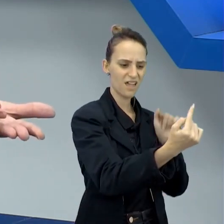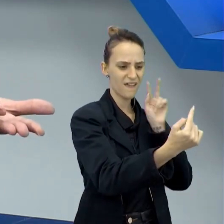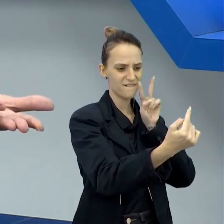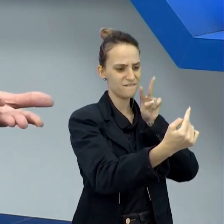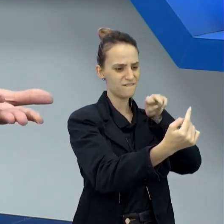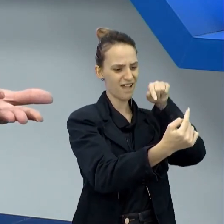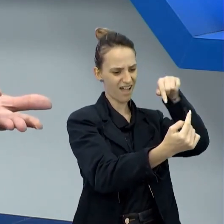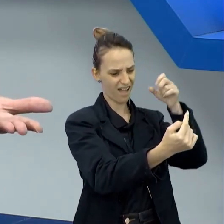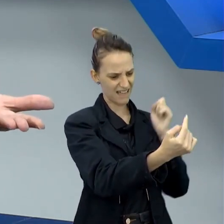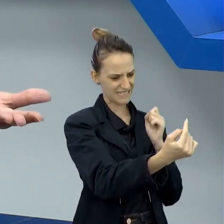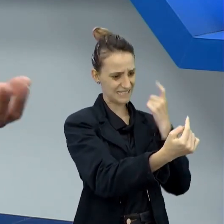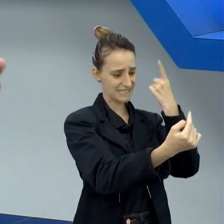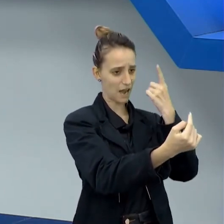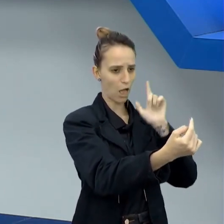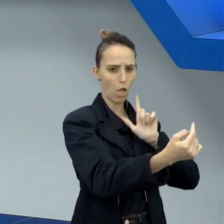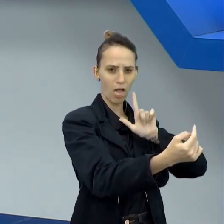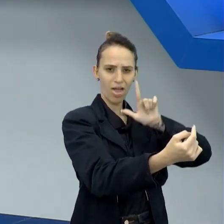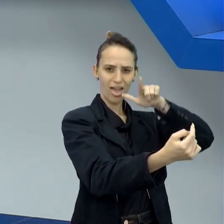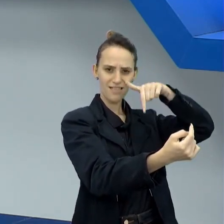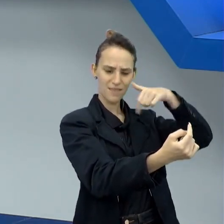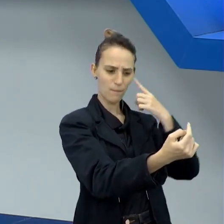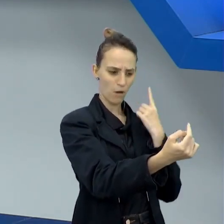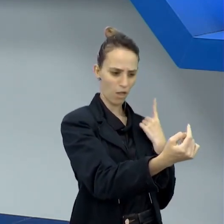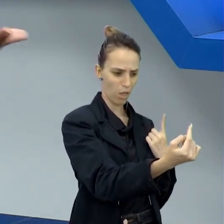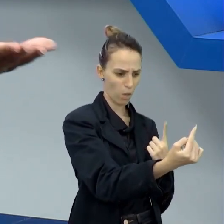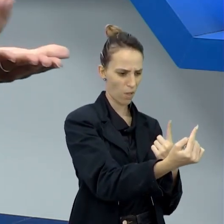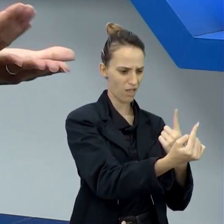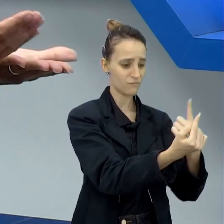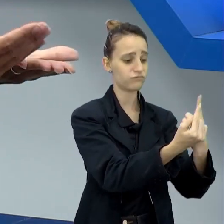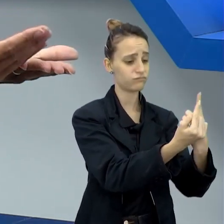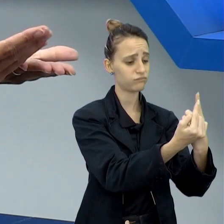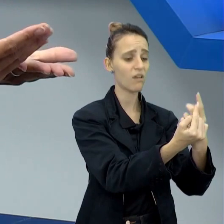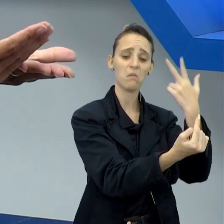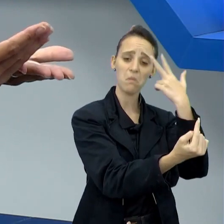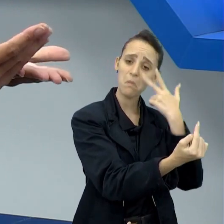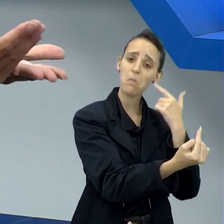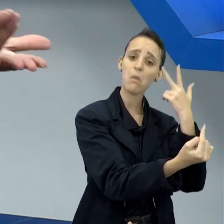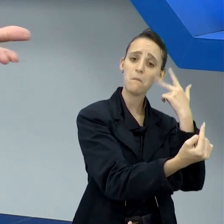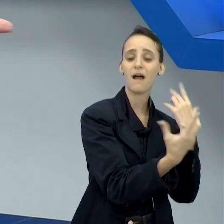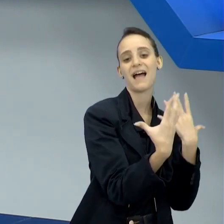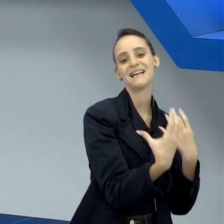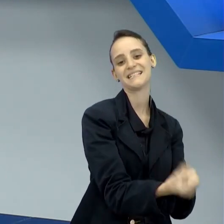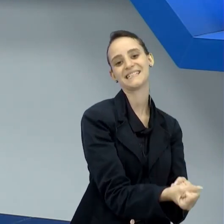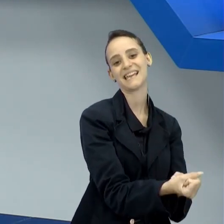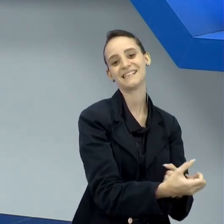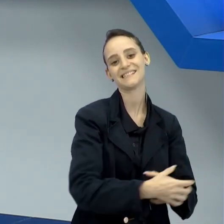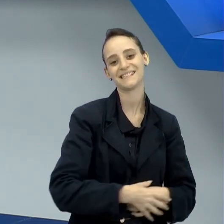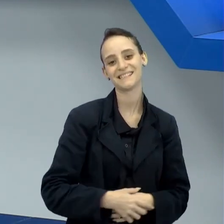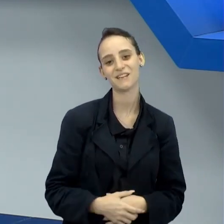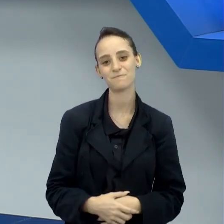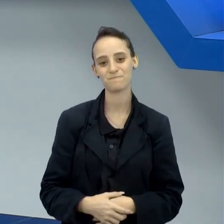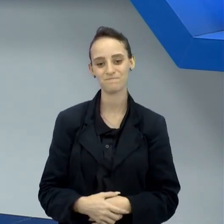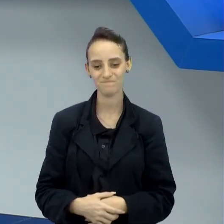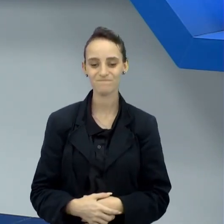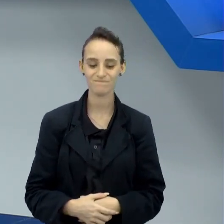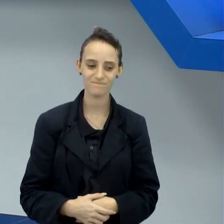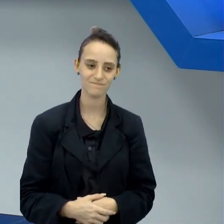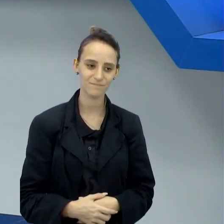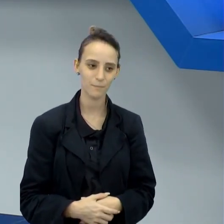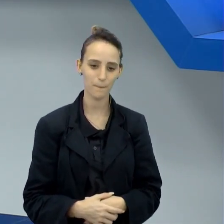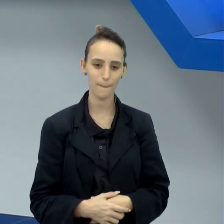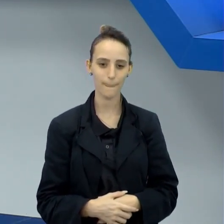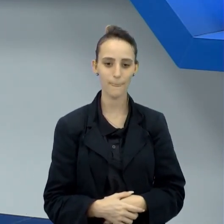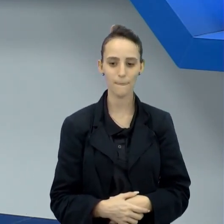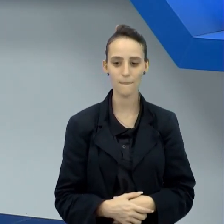melhor. Quando a gente torna o estranho familiar, nós temos um movimento contrário de nos aproximarmos daquilo que estava